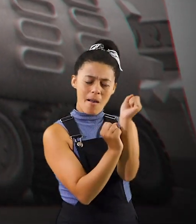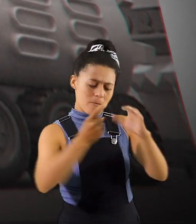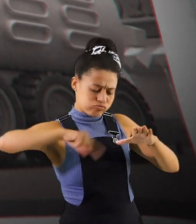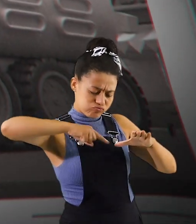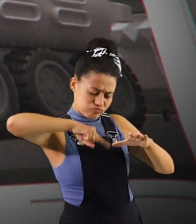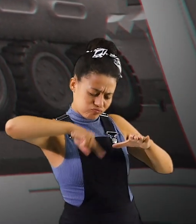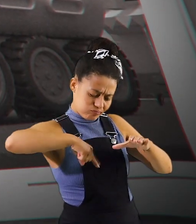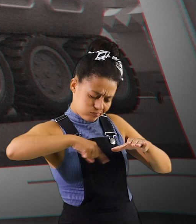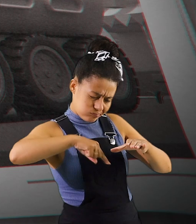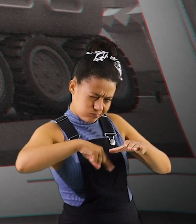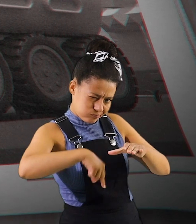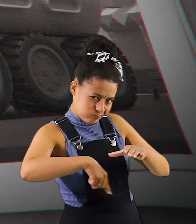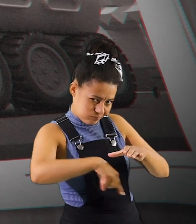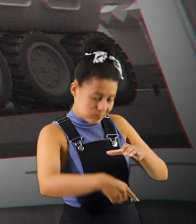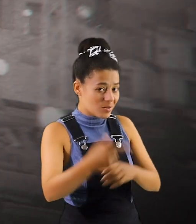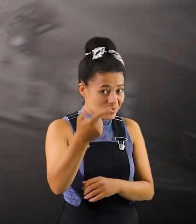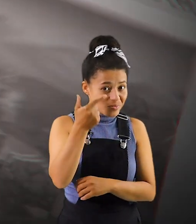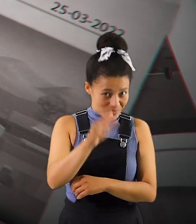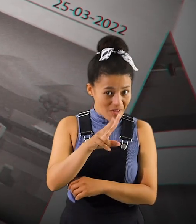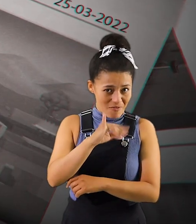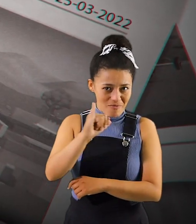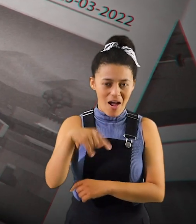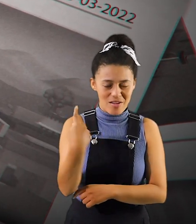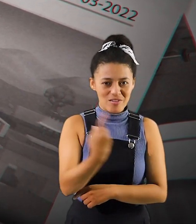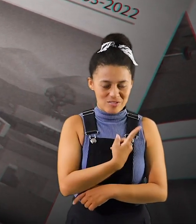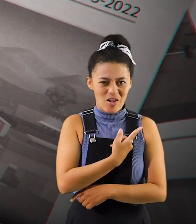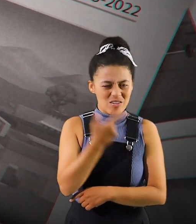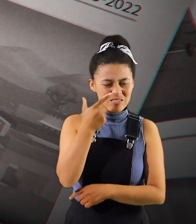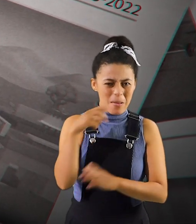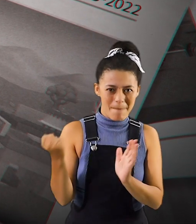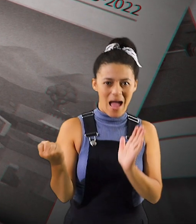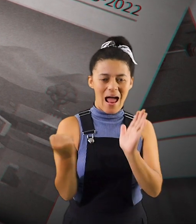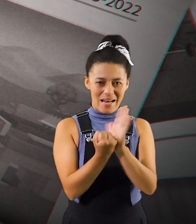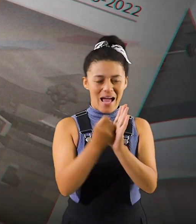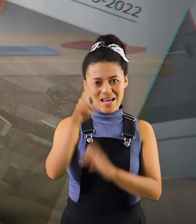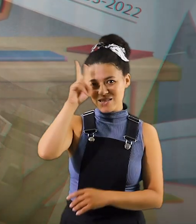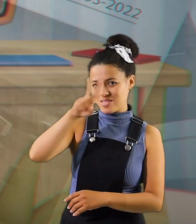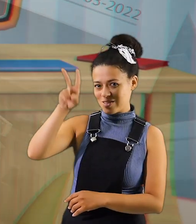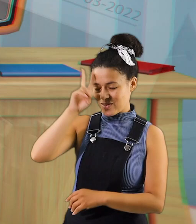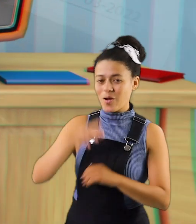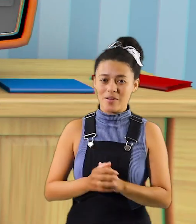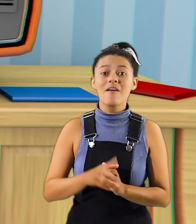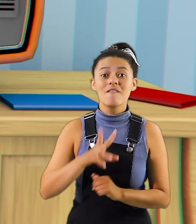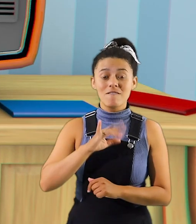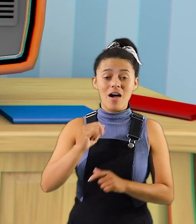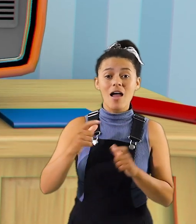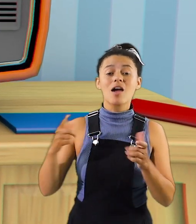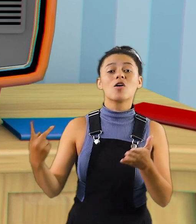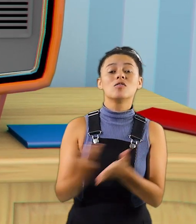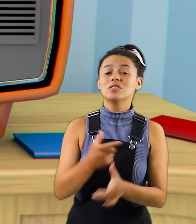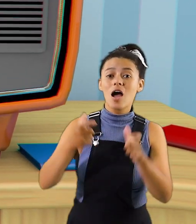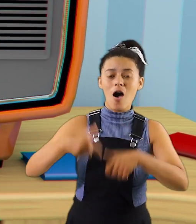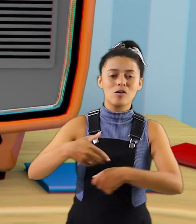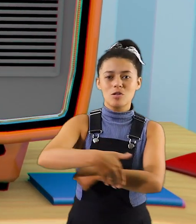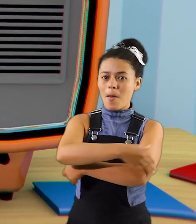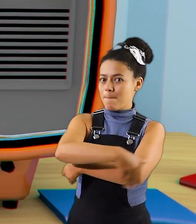e a superbroca, essa marca será quebrada. Esse grande evento mundial acontecerá hoje na